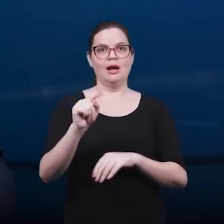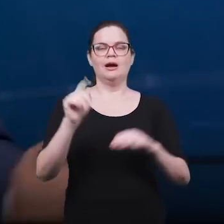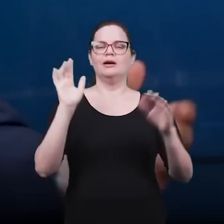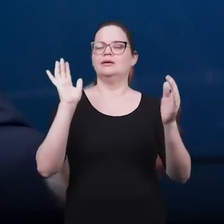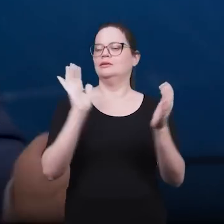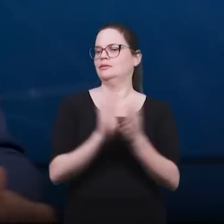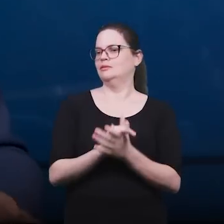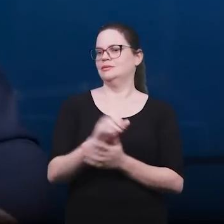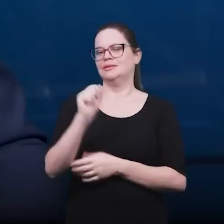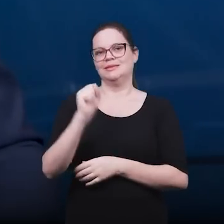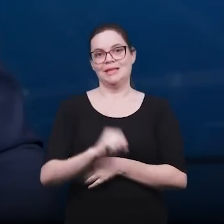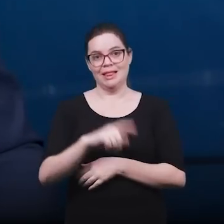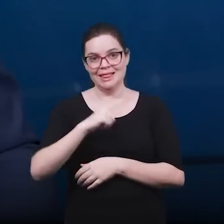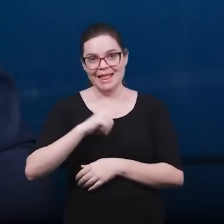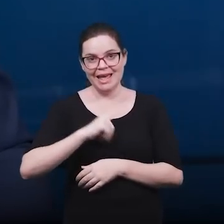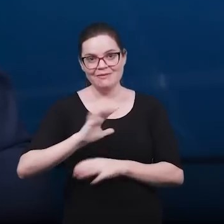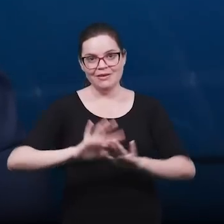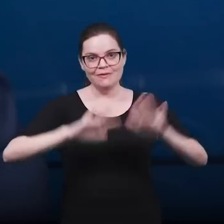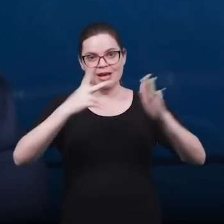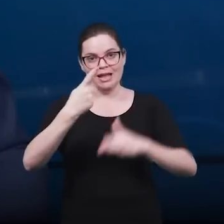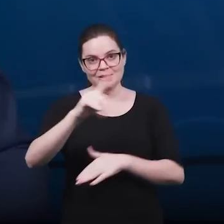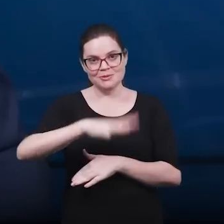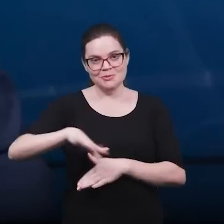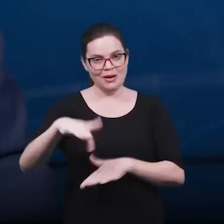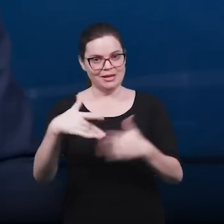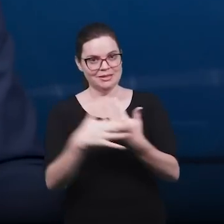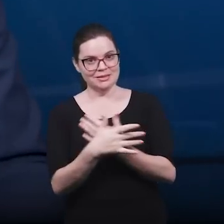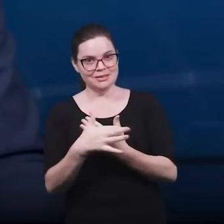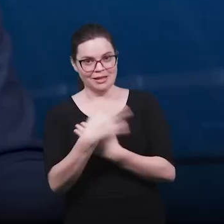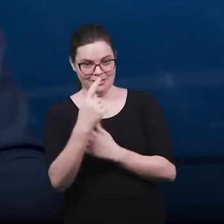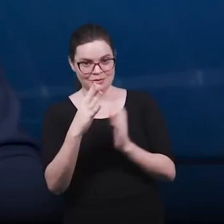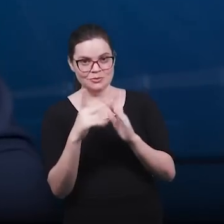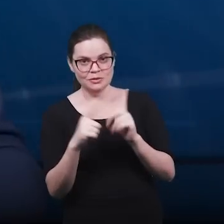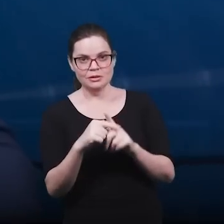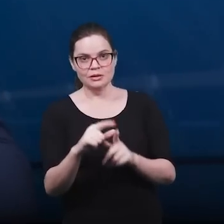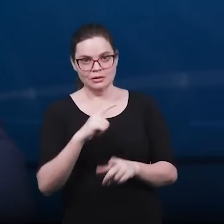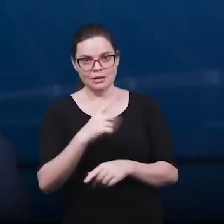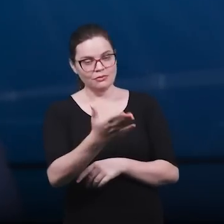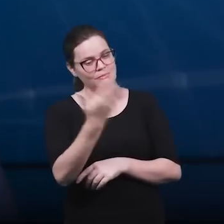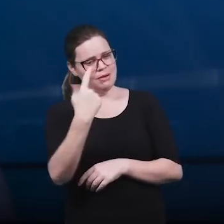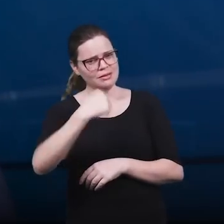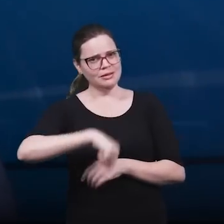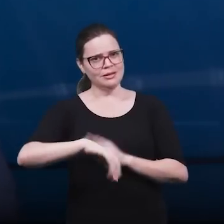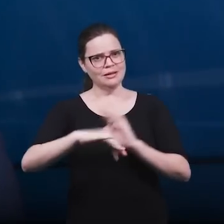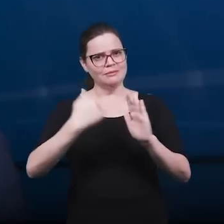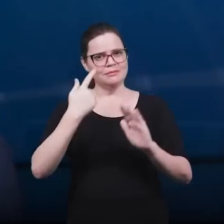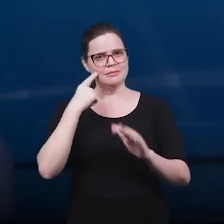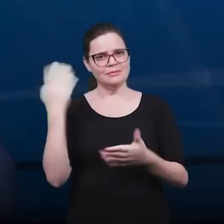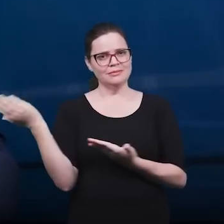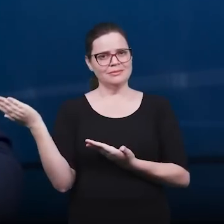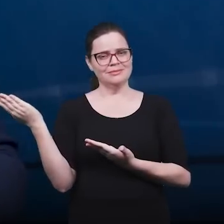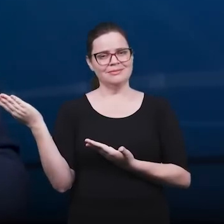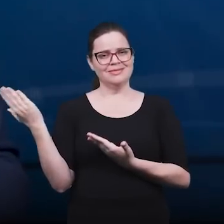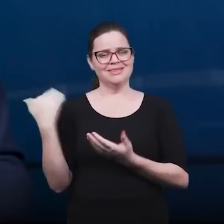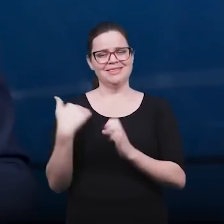você. Ah, sim! Teve algum evento aí na sua cidade, em sua igreja? Teve? Então manda pra gente, manda aí pro nosso